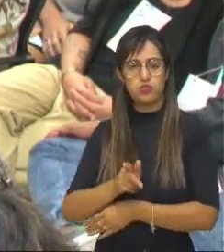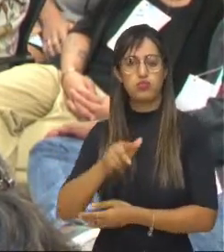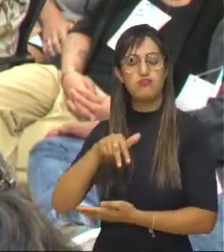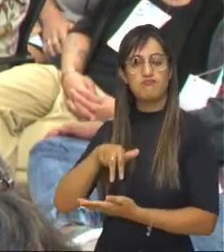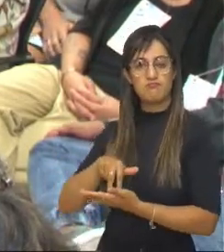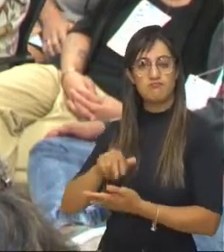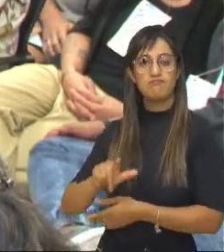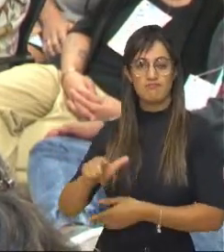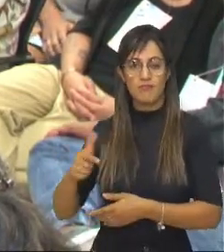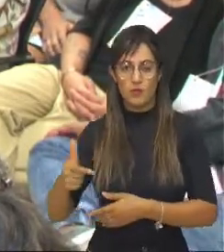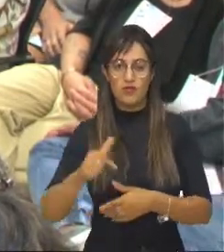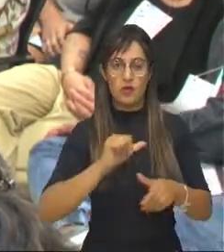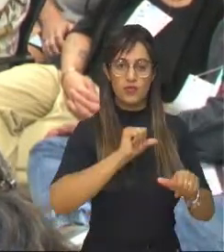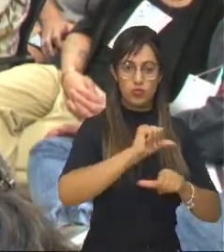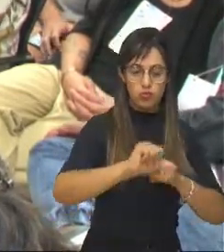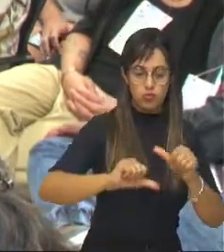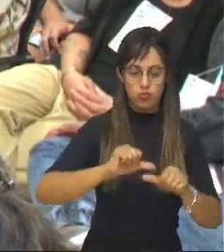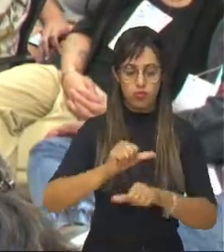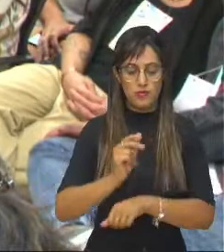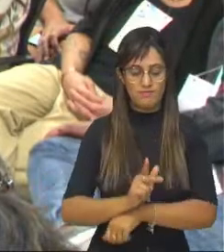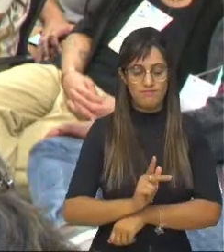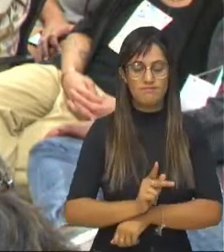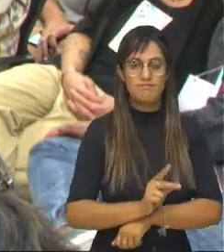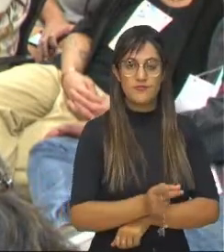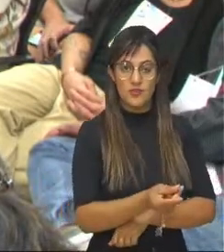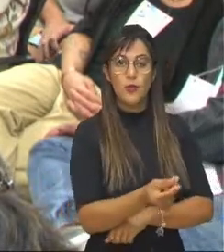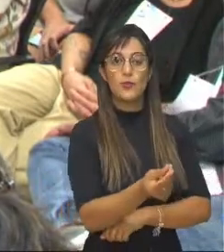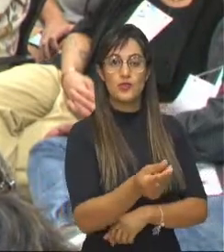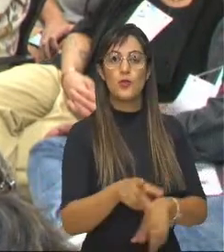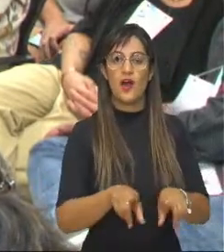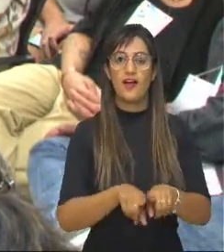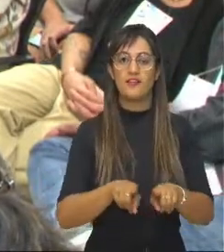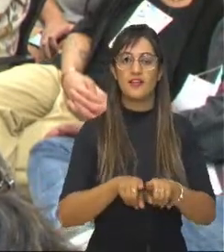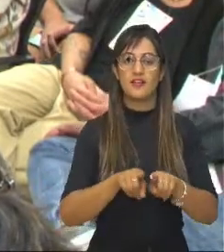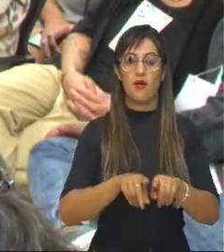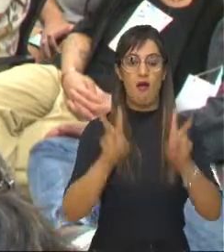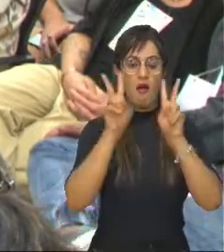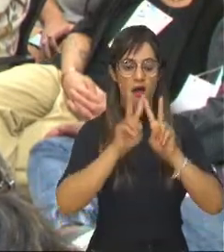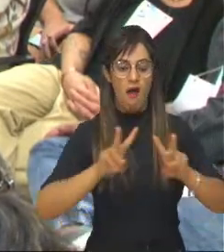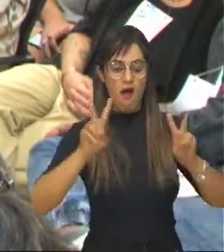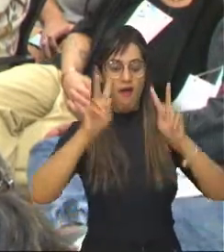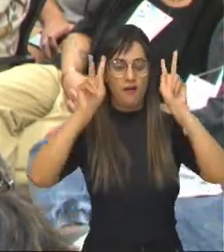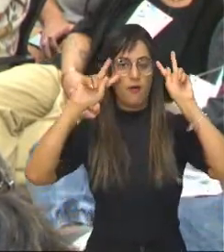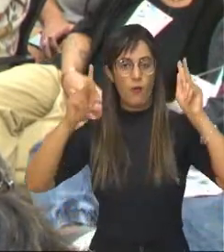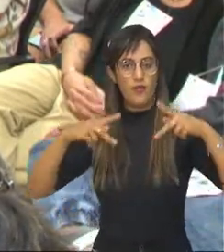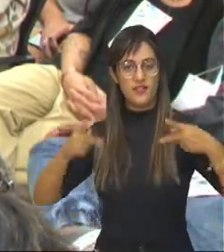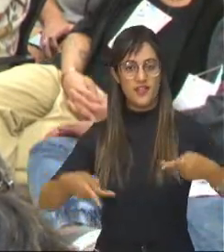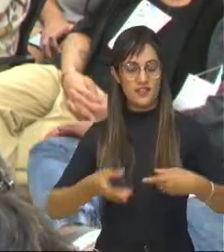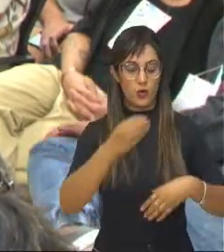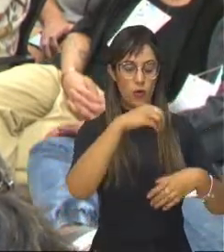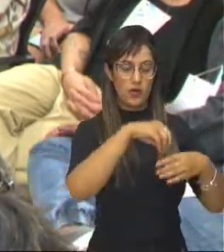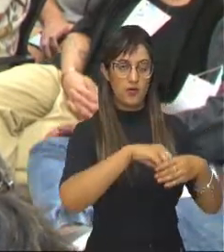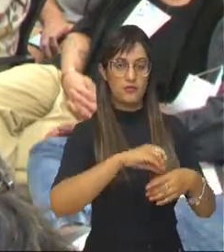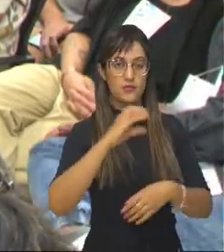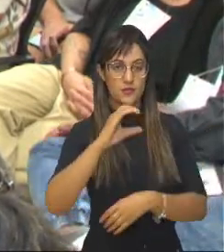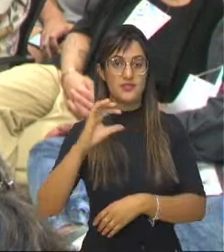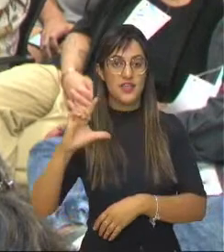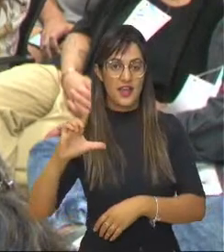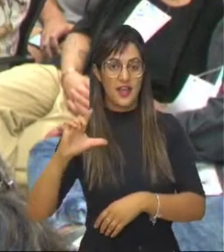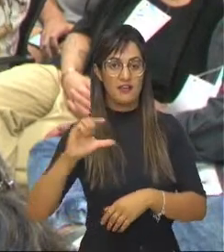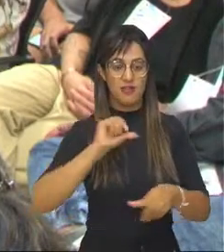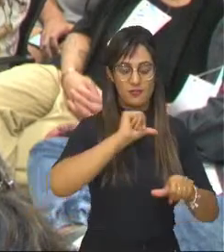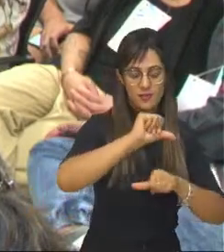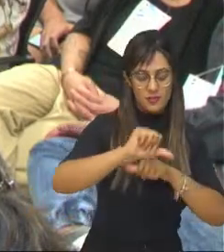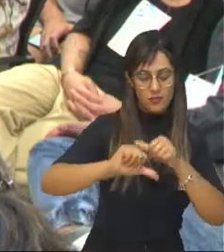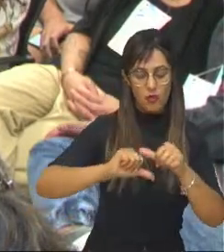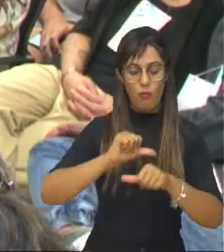outras formas de continuar. Então, a visão humanizada que vocês estão trazendo para o CR vai fazer toda a diferença.